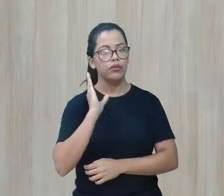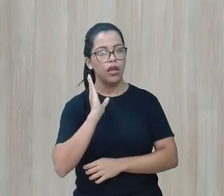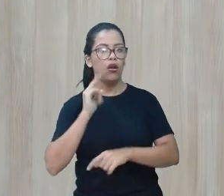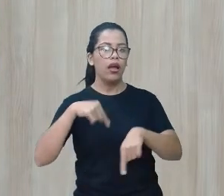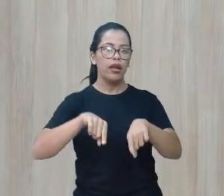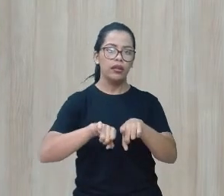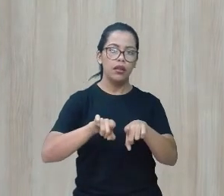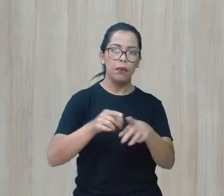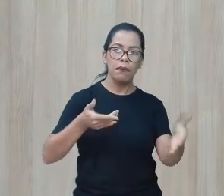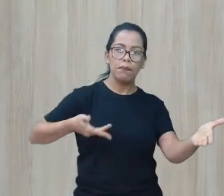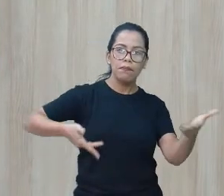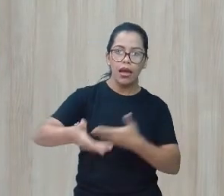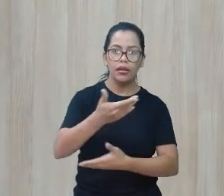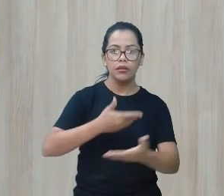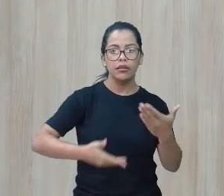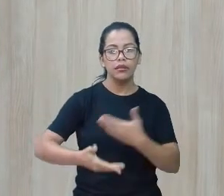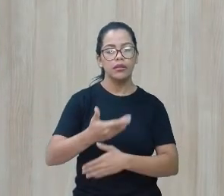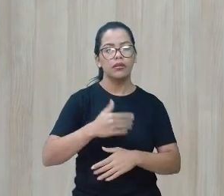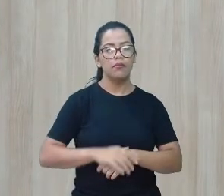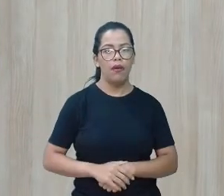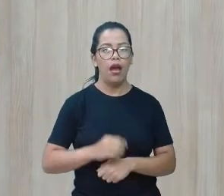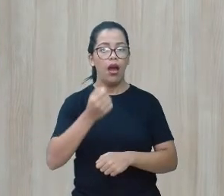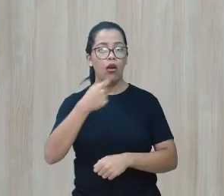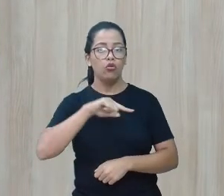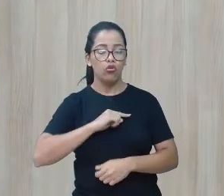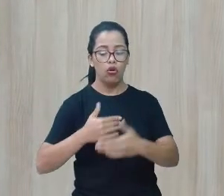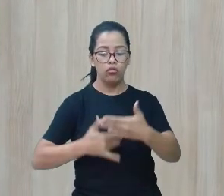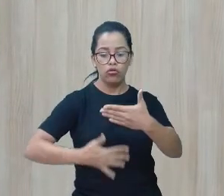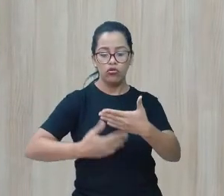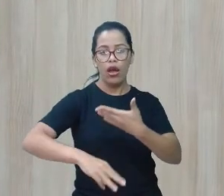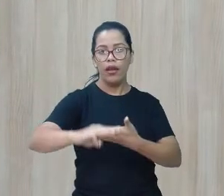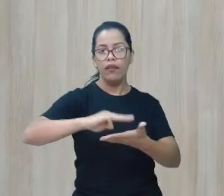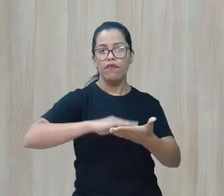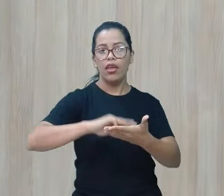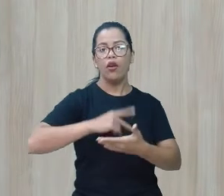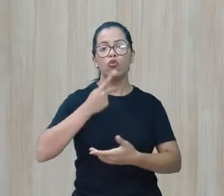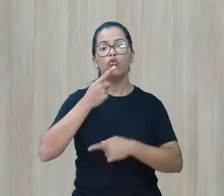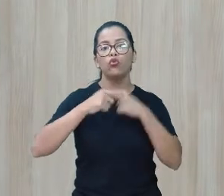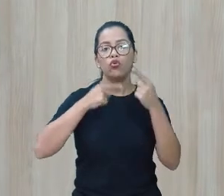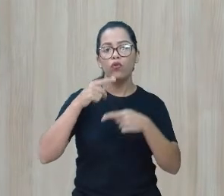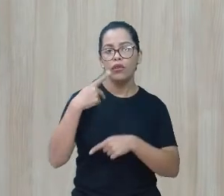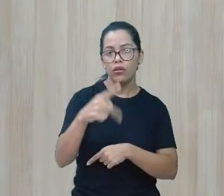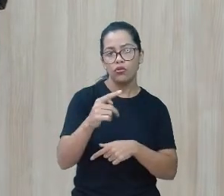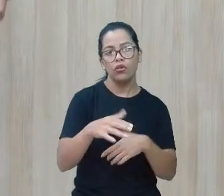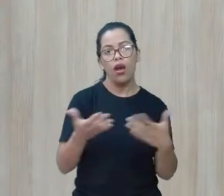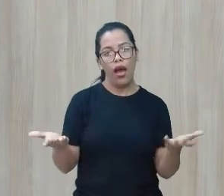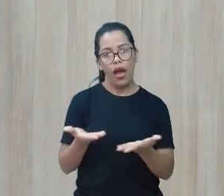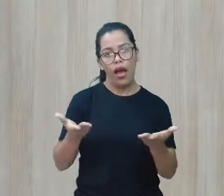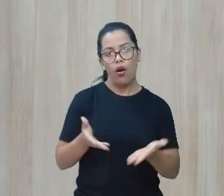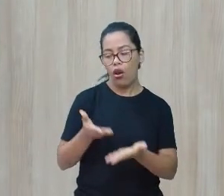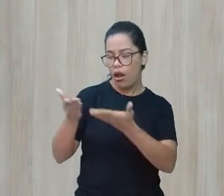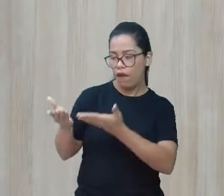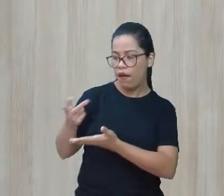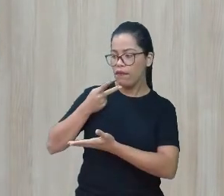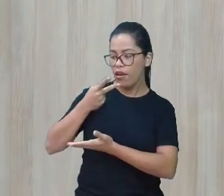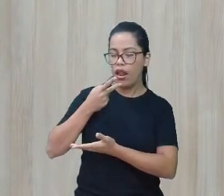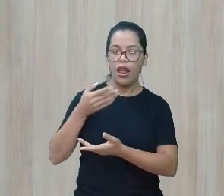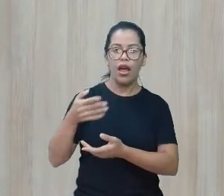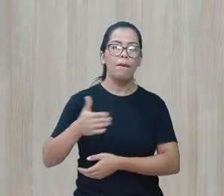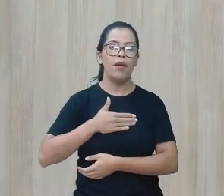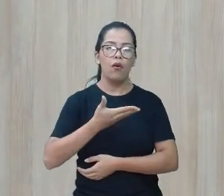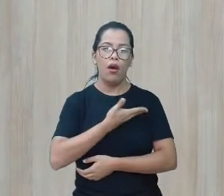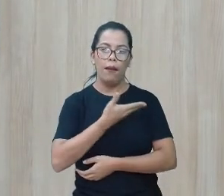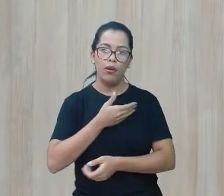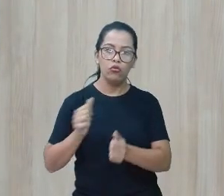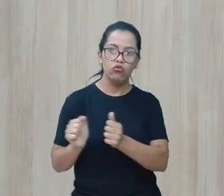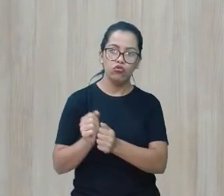e também participar através do nosso chat mandando as suas dúvidas, tá bom? Então eu vou passar a palavra agora para o meu amigo que está me acompanhando hoje,